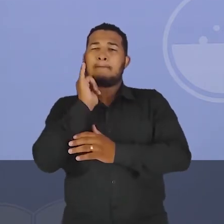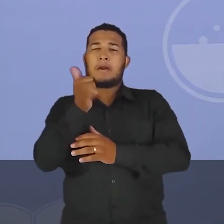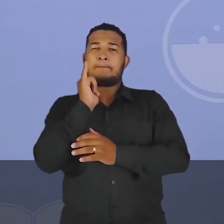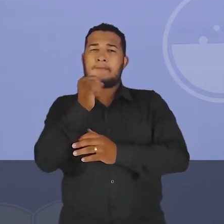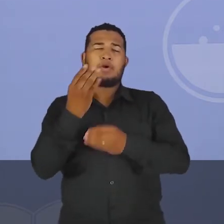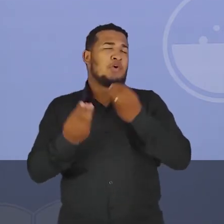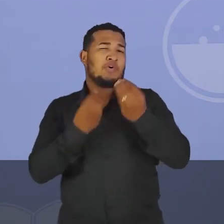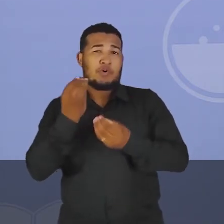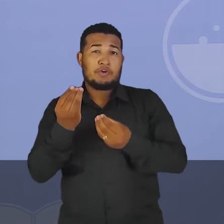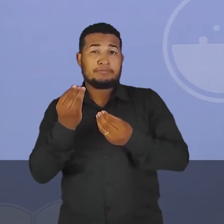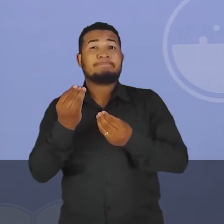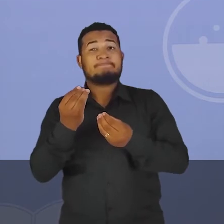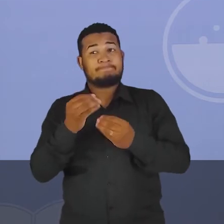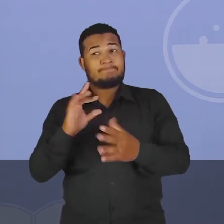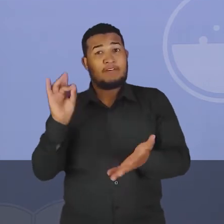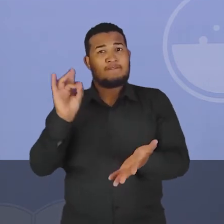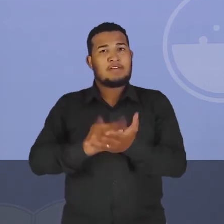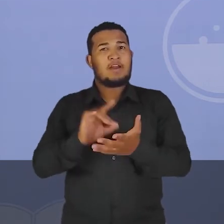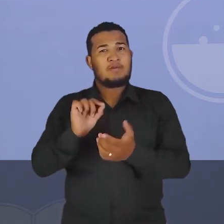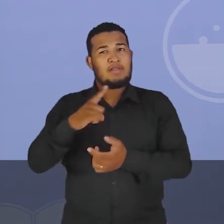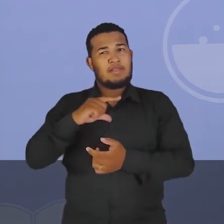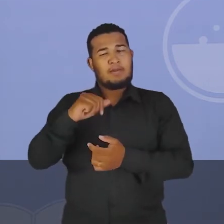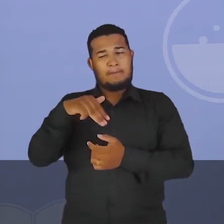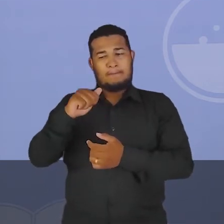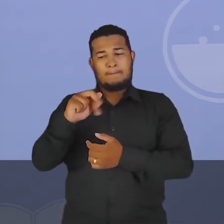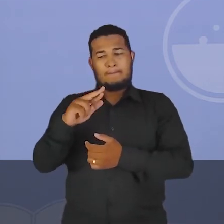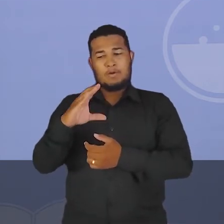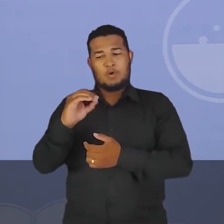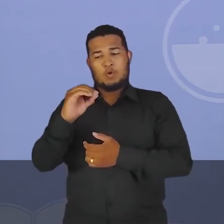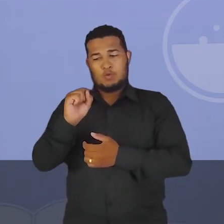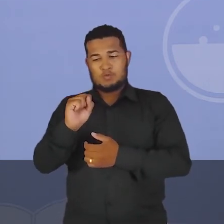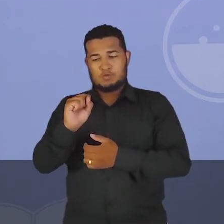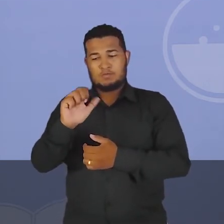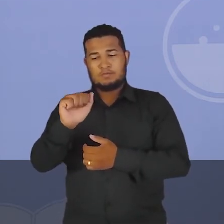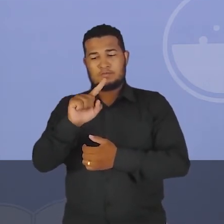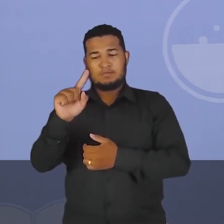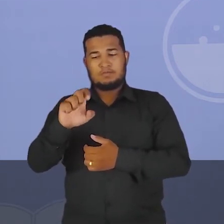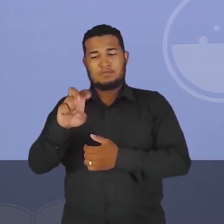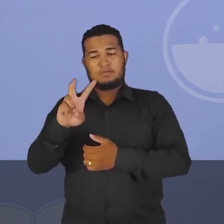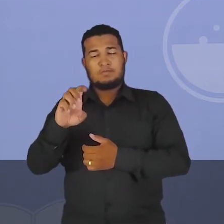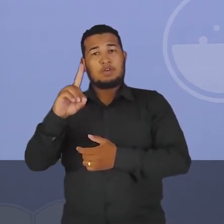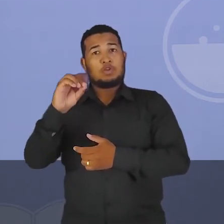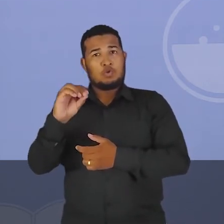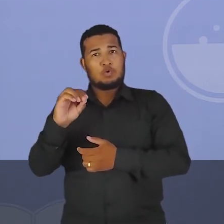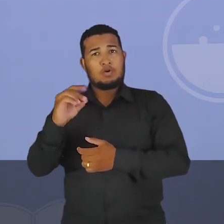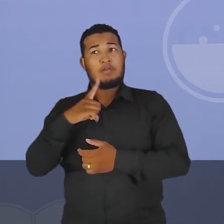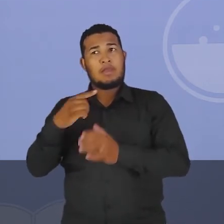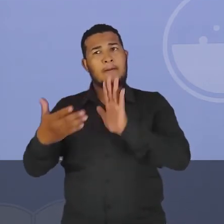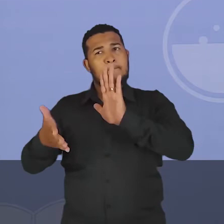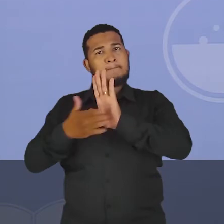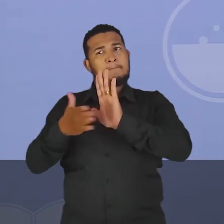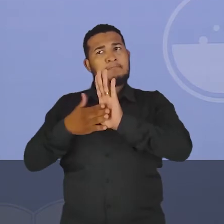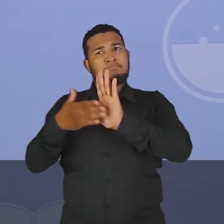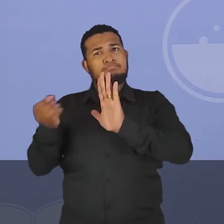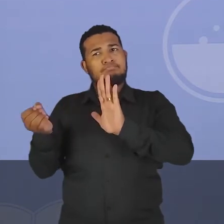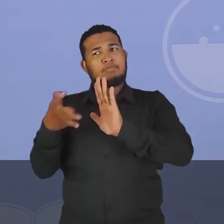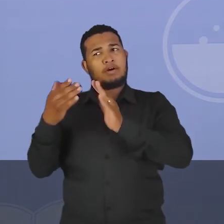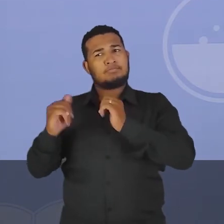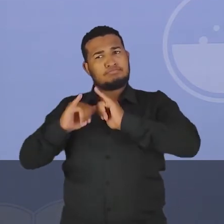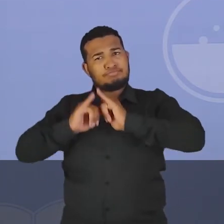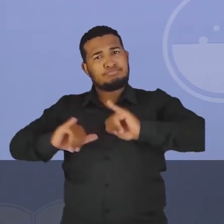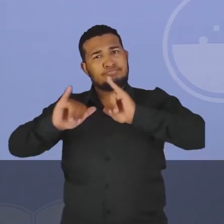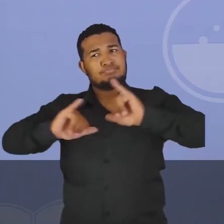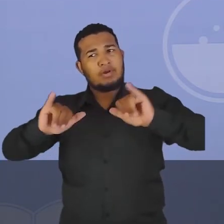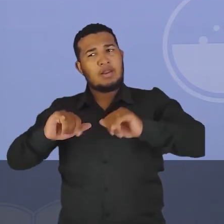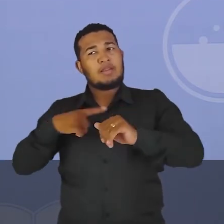me perguntar. Na verdade, Marcos de Azevedo Coutinho, 1611, ele vai trazer umas amostras de esmeraldas. Então,